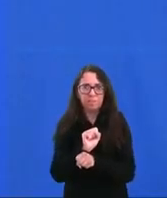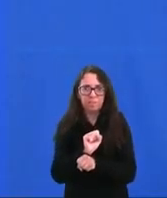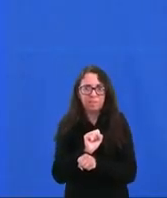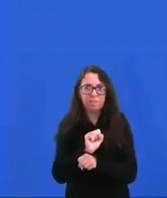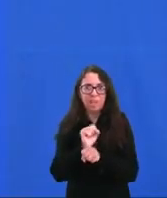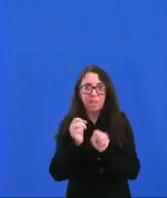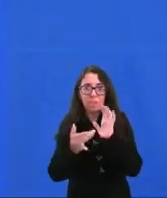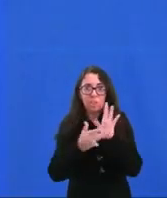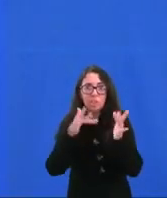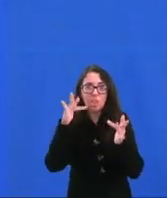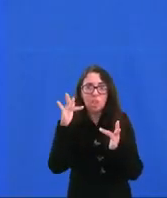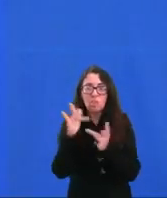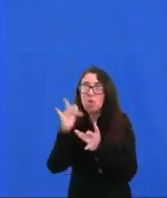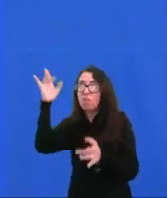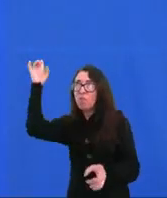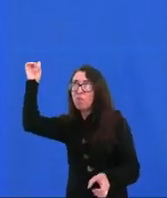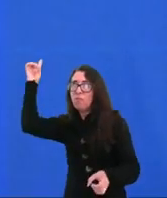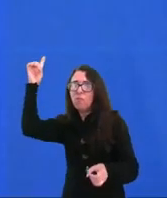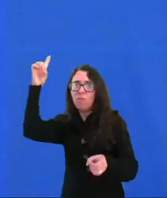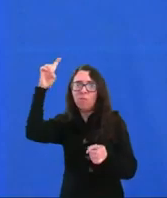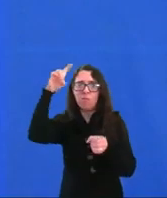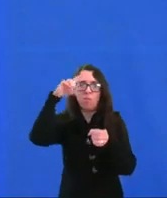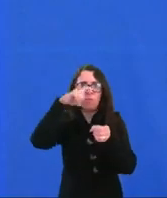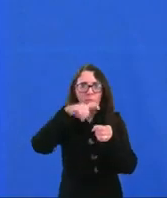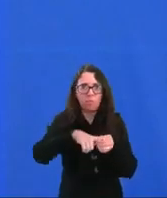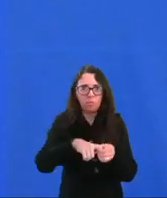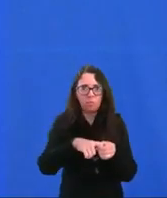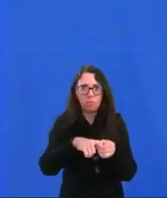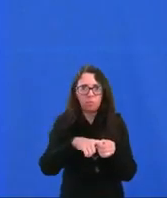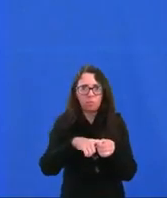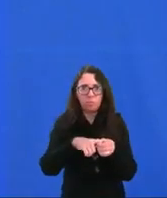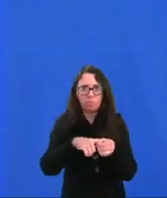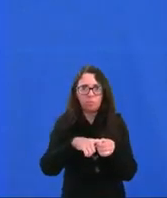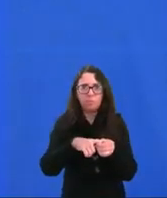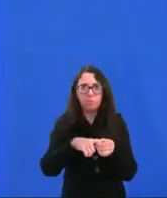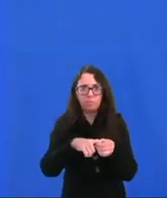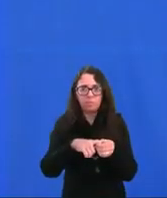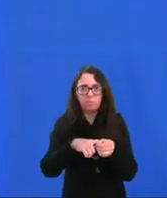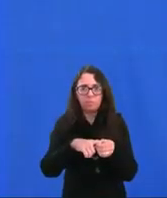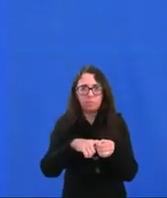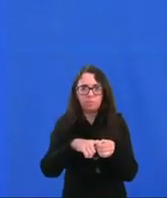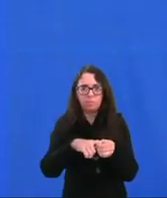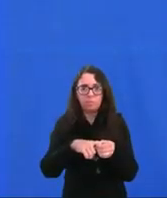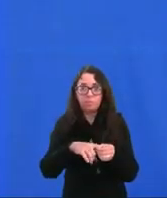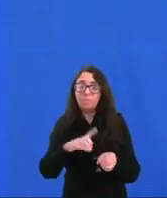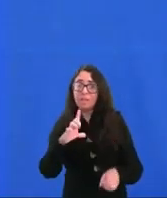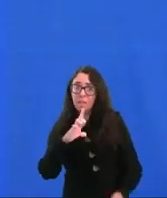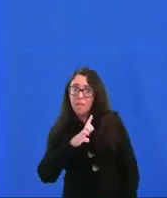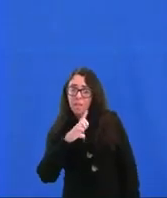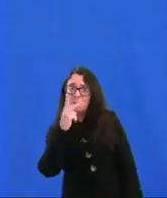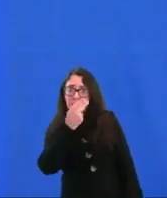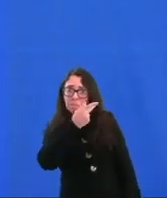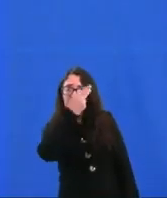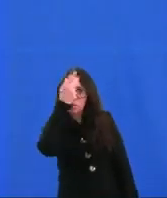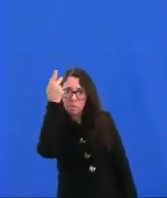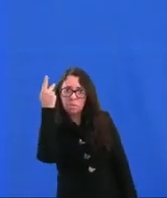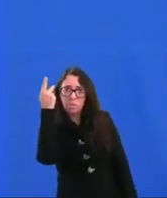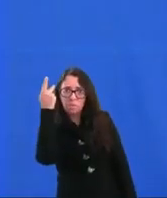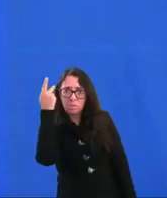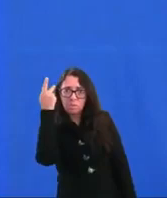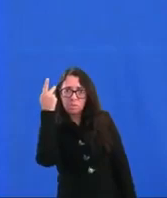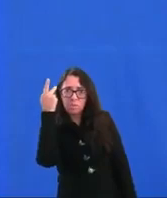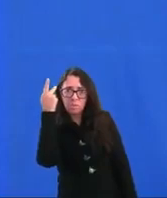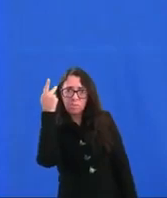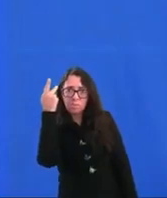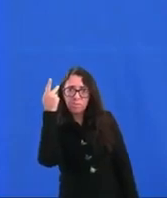reino. Então, Cristo edifica a sua igreja, usando pastores e líderes dirigidos